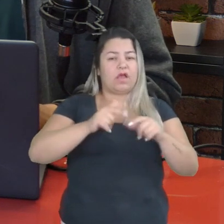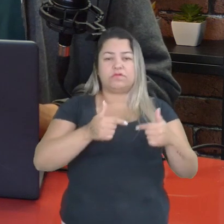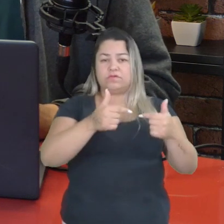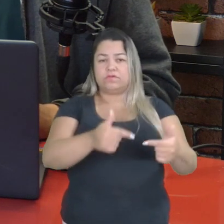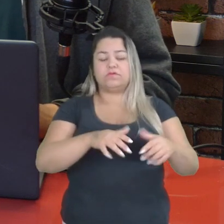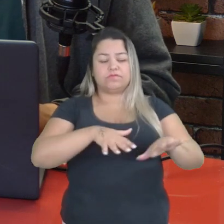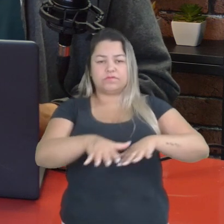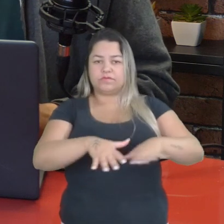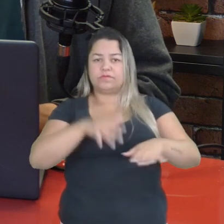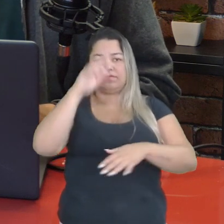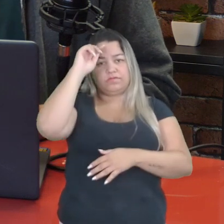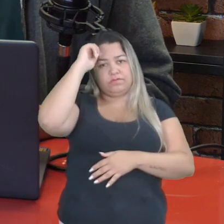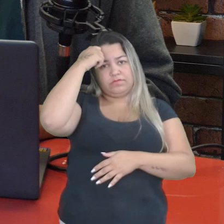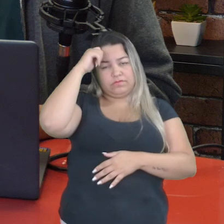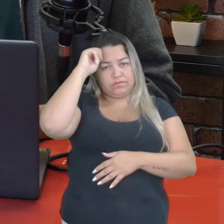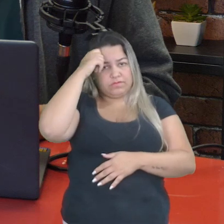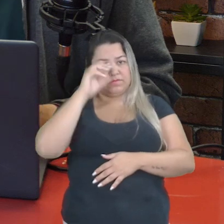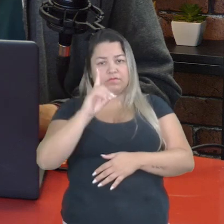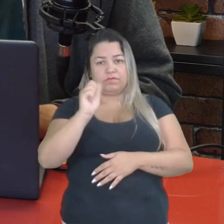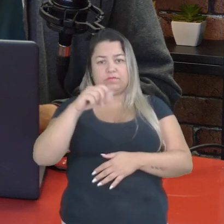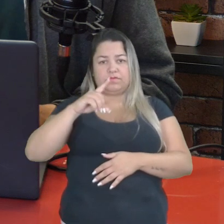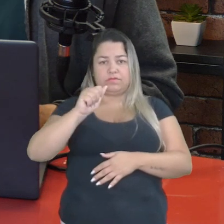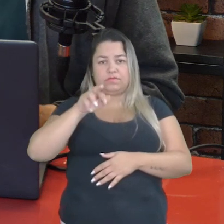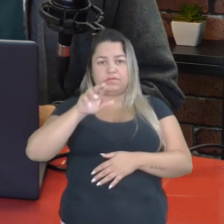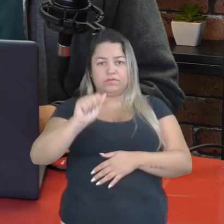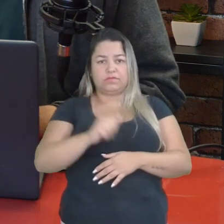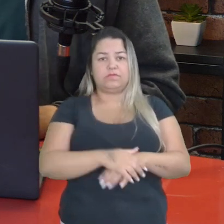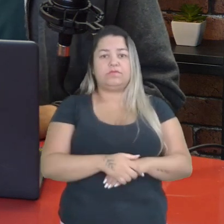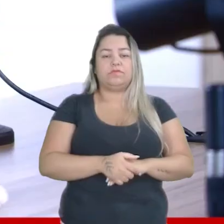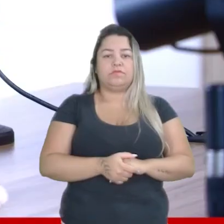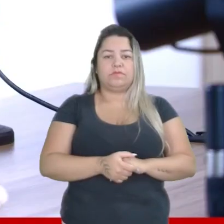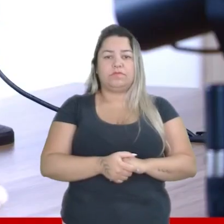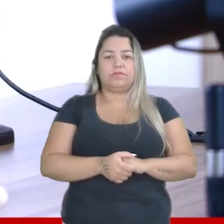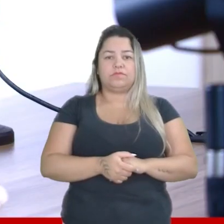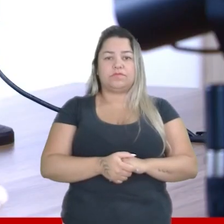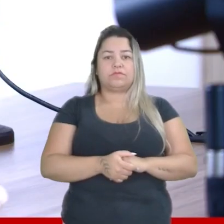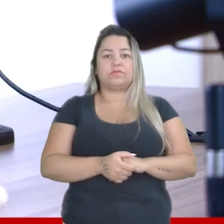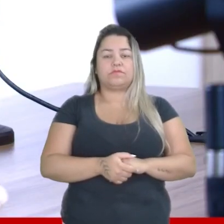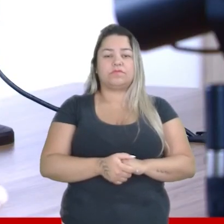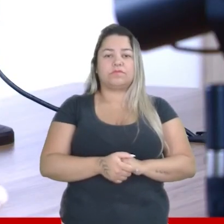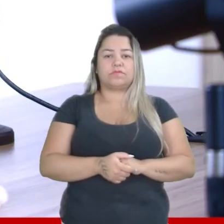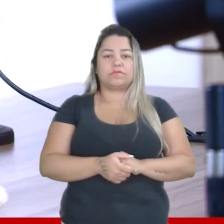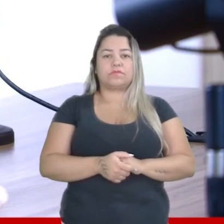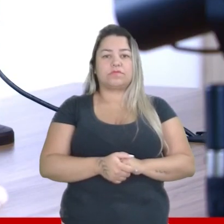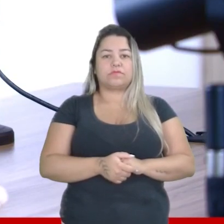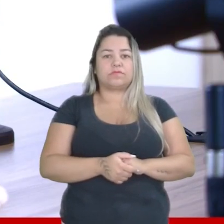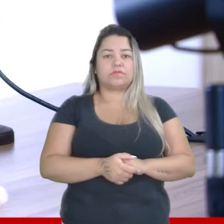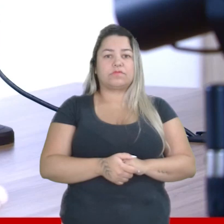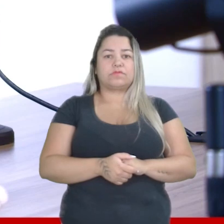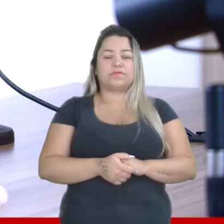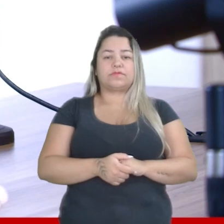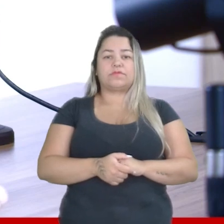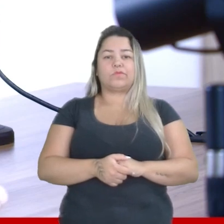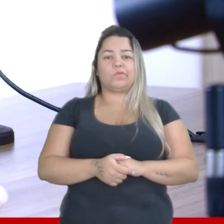e ativista do Movimento Negro Unificado, Dandara Maria Barbosa. O Julho das Pretas nasceu no